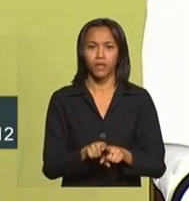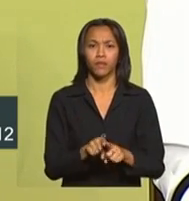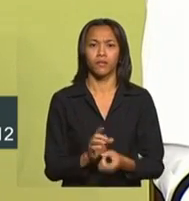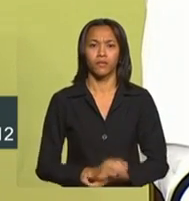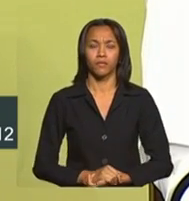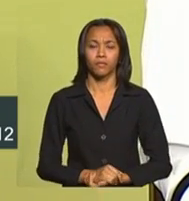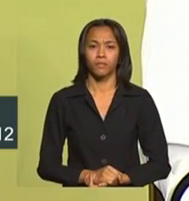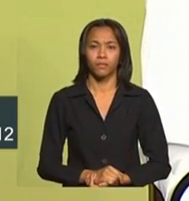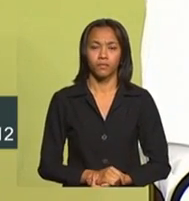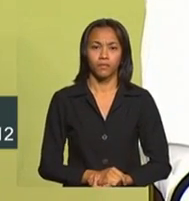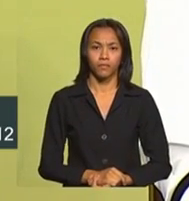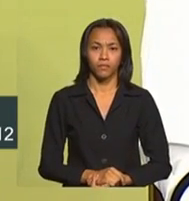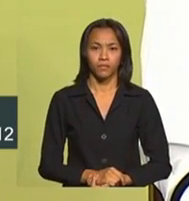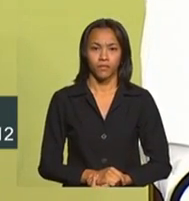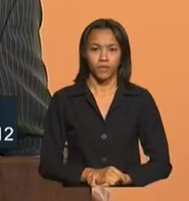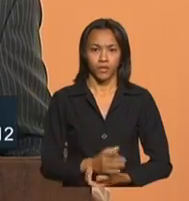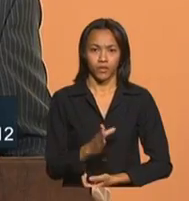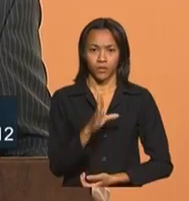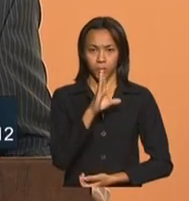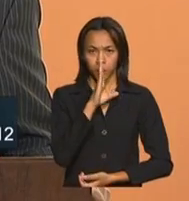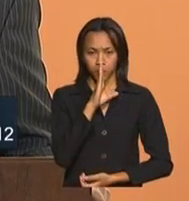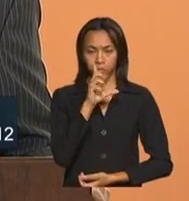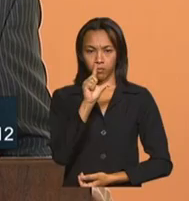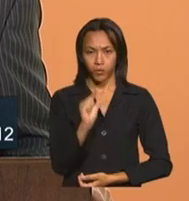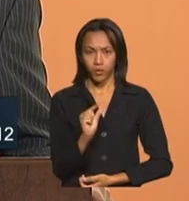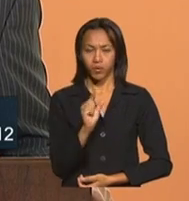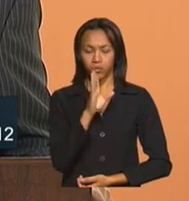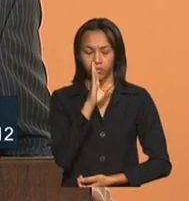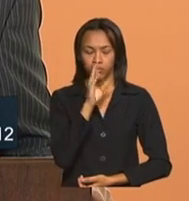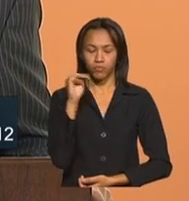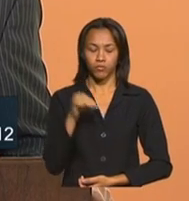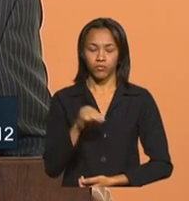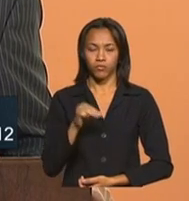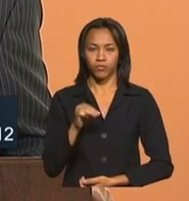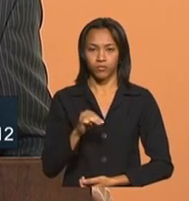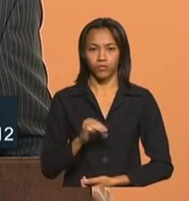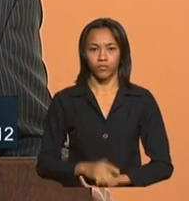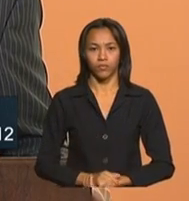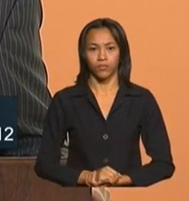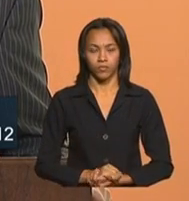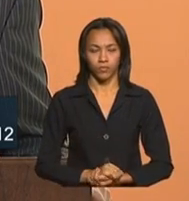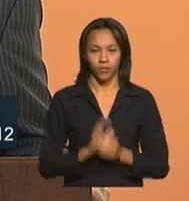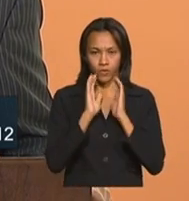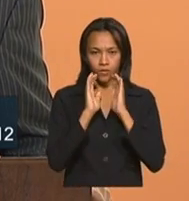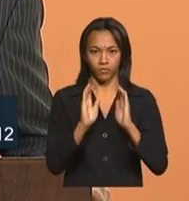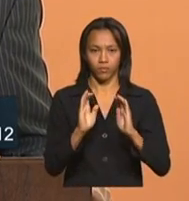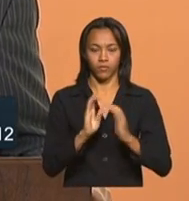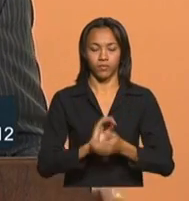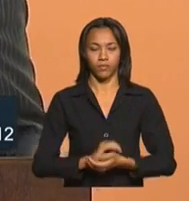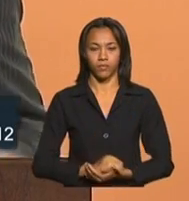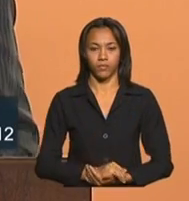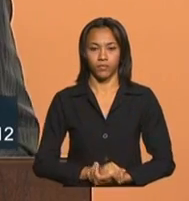pausa de silêncio em sinal de respeito e homenagem a esses brasileiros.